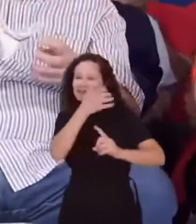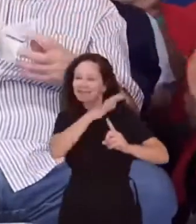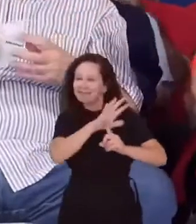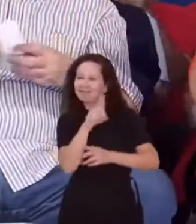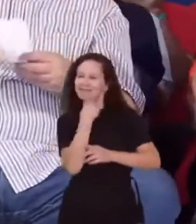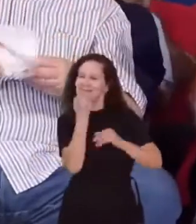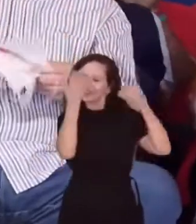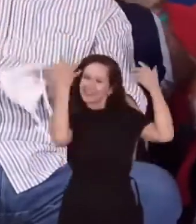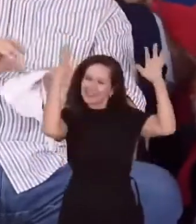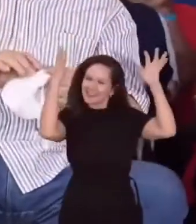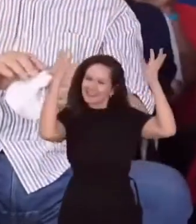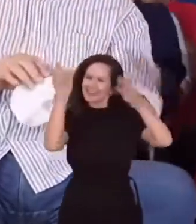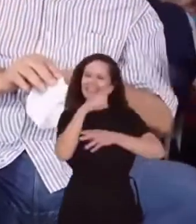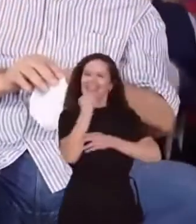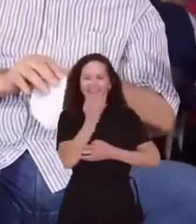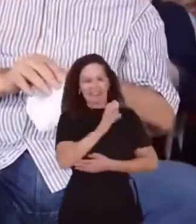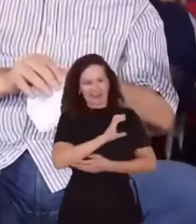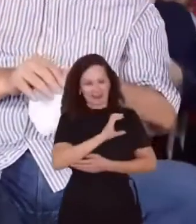camarada.